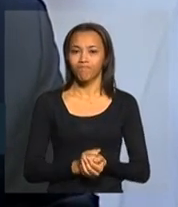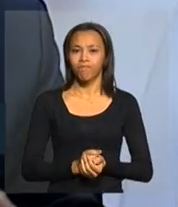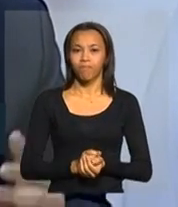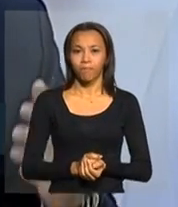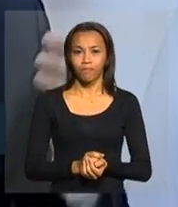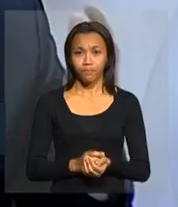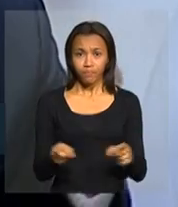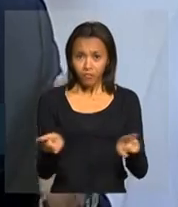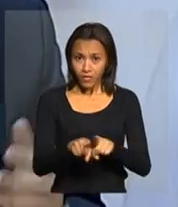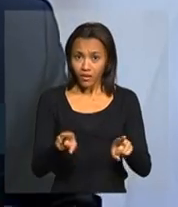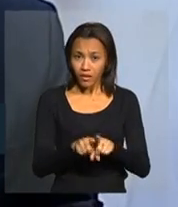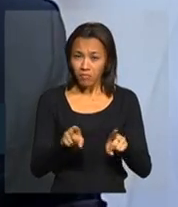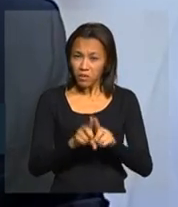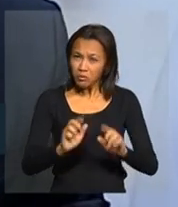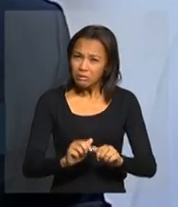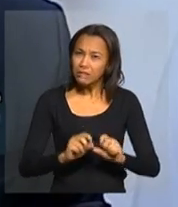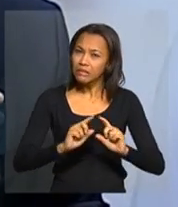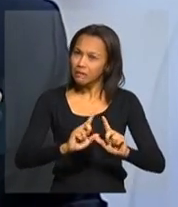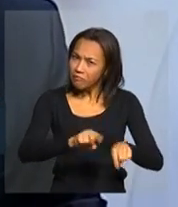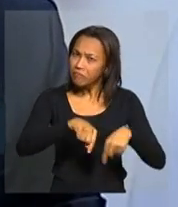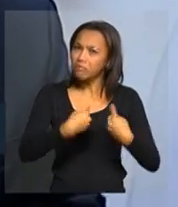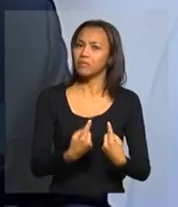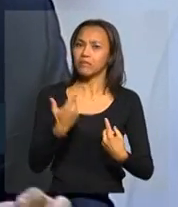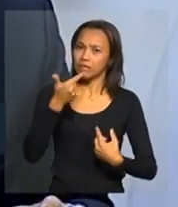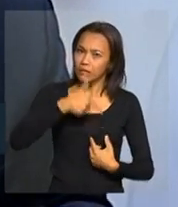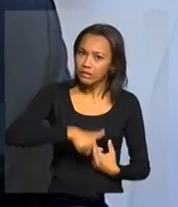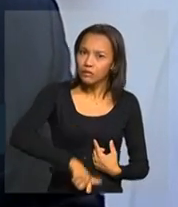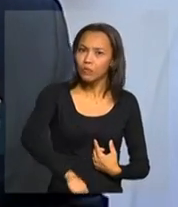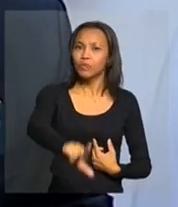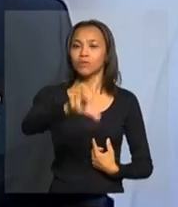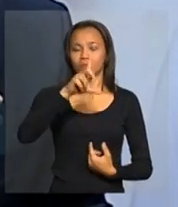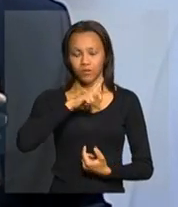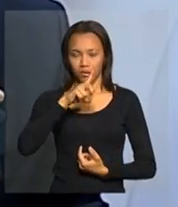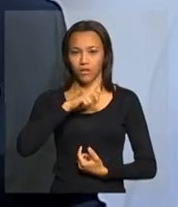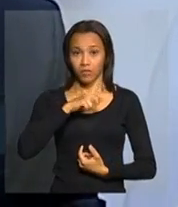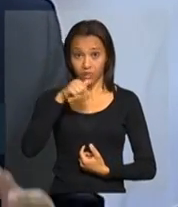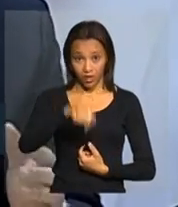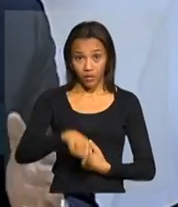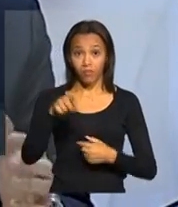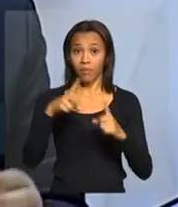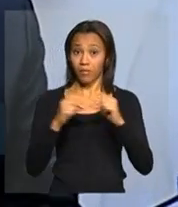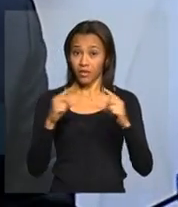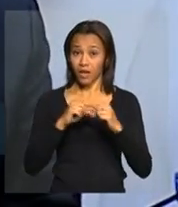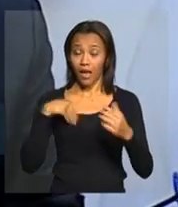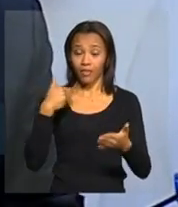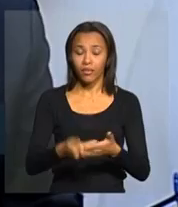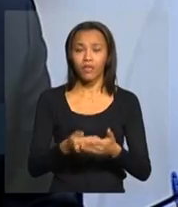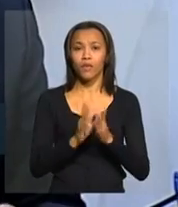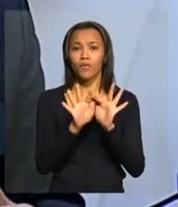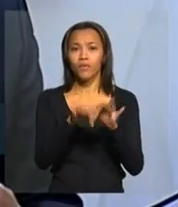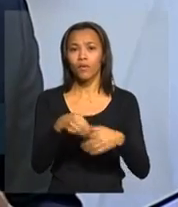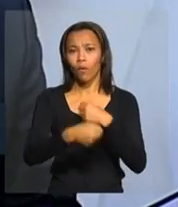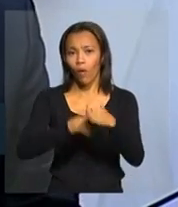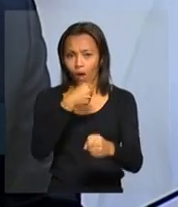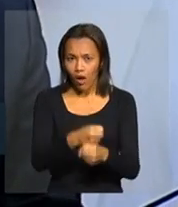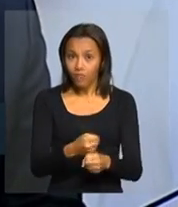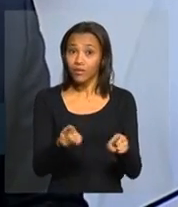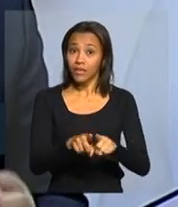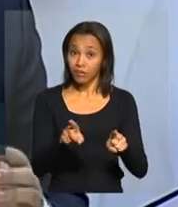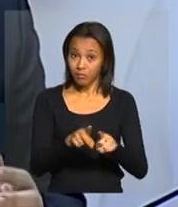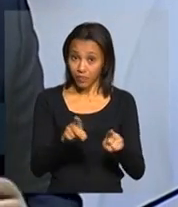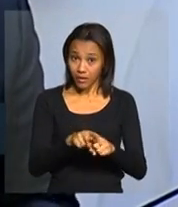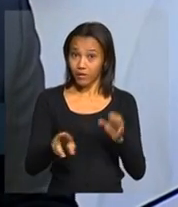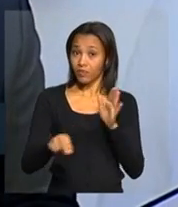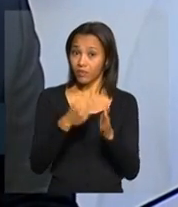eficiência. E também os desafios que a gente tem pela frente, trazendo também aqui para Brasília, até o final do ano, o transplante de pulmão